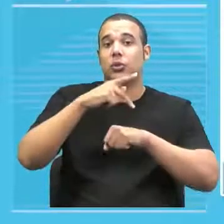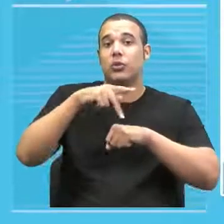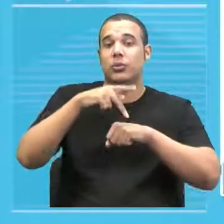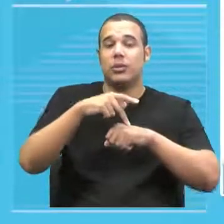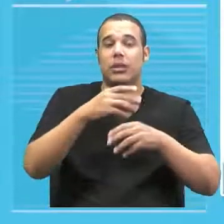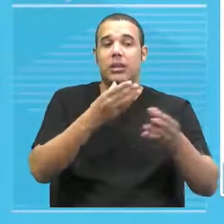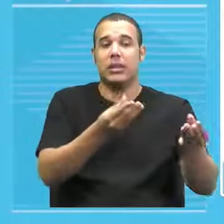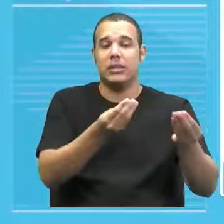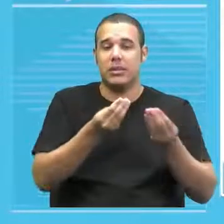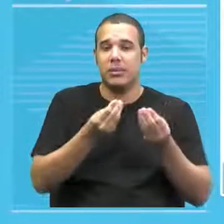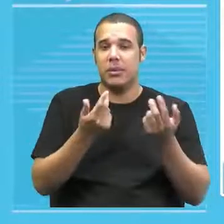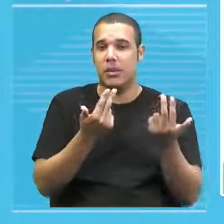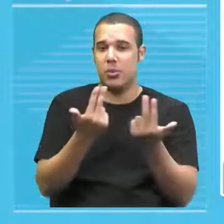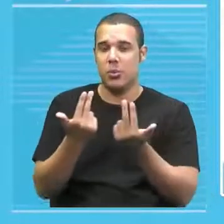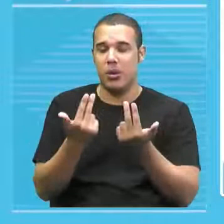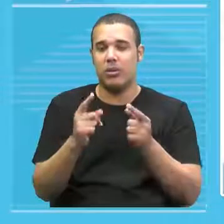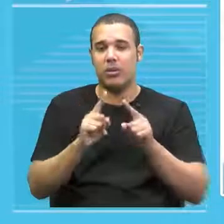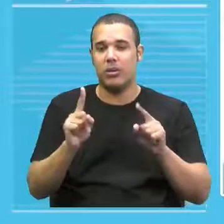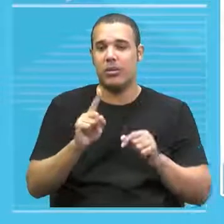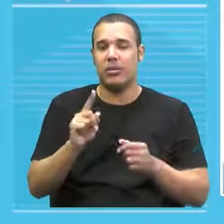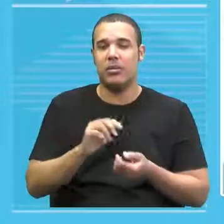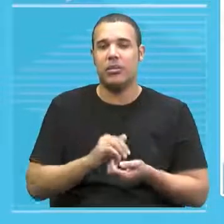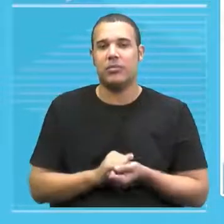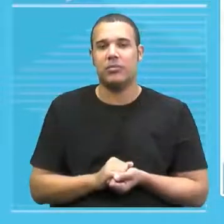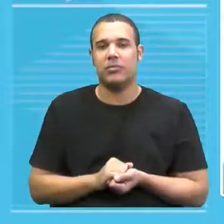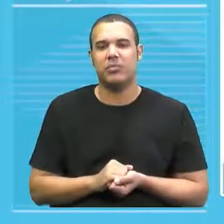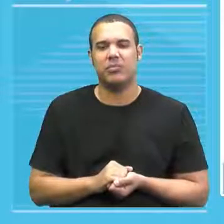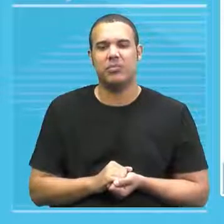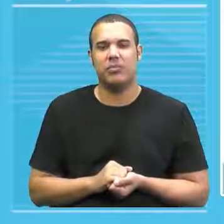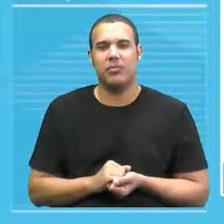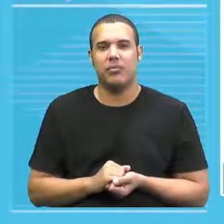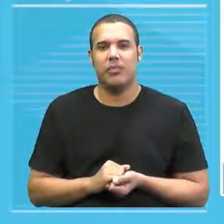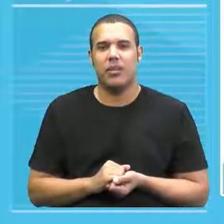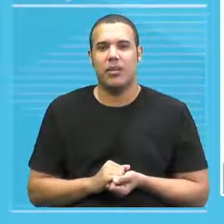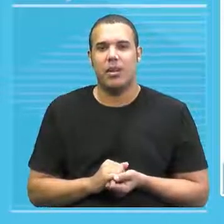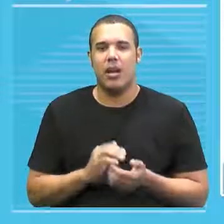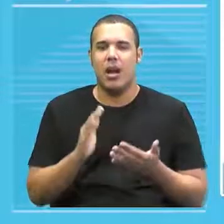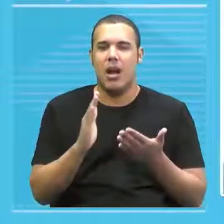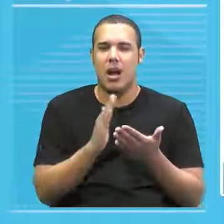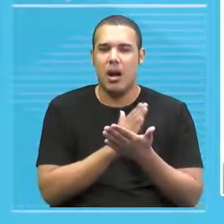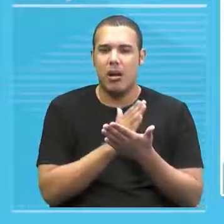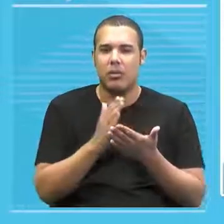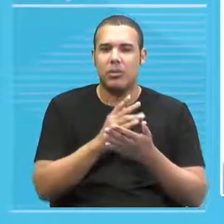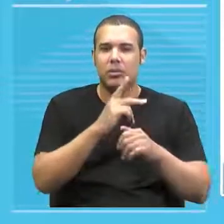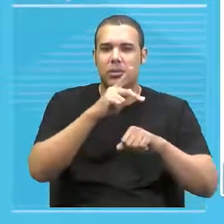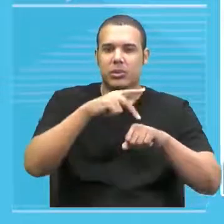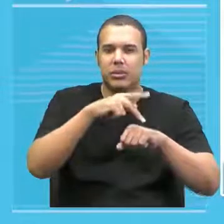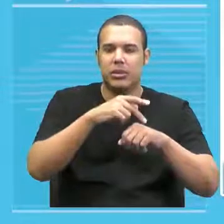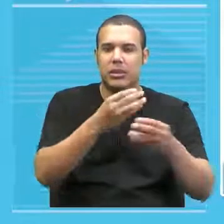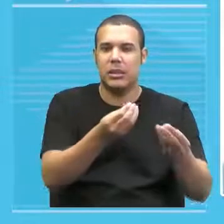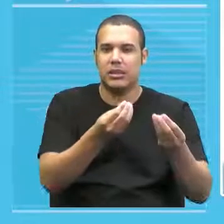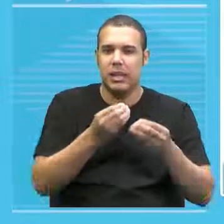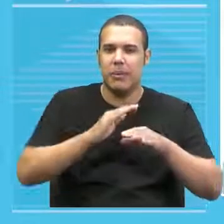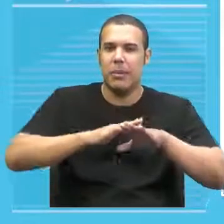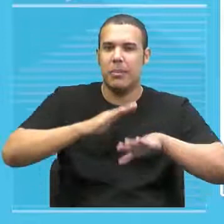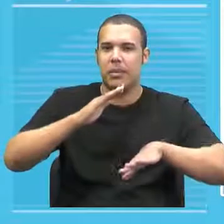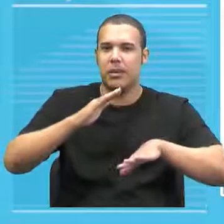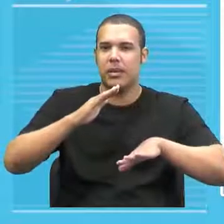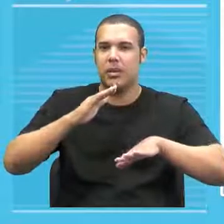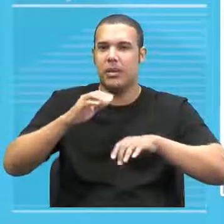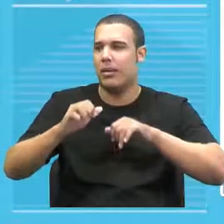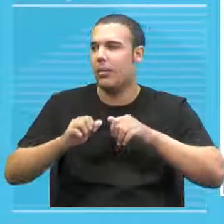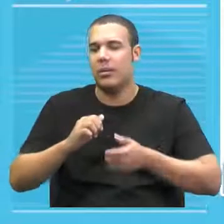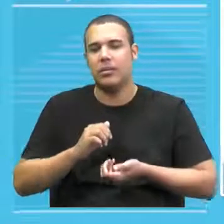da mesma forma é pelo contrário é muito concentrado alguns poucos países ganham muito A grande